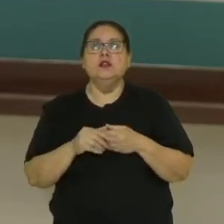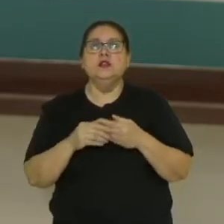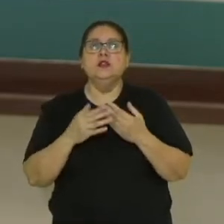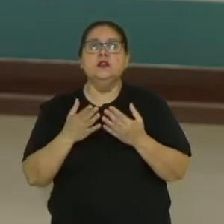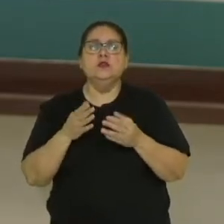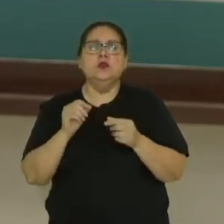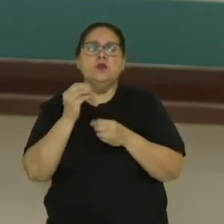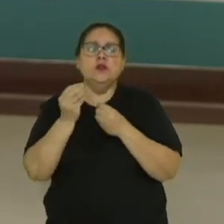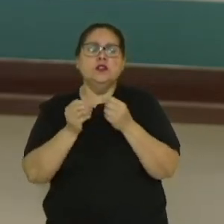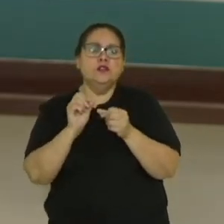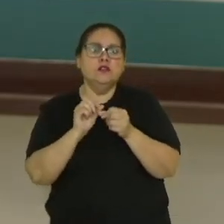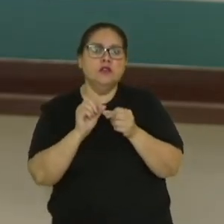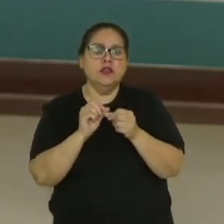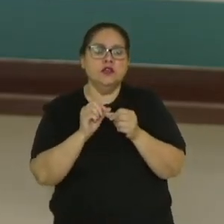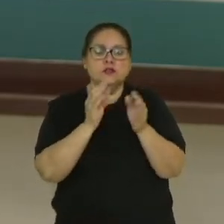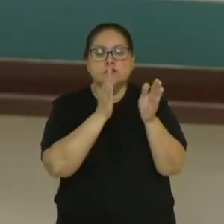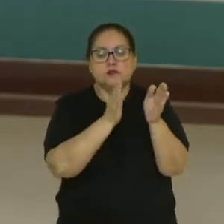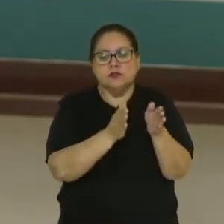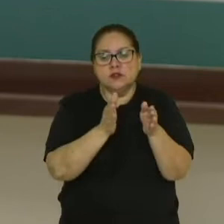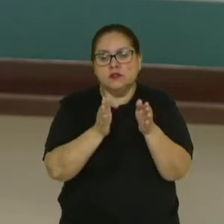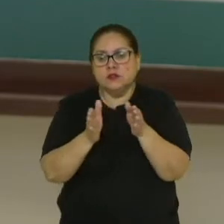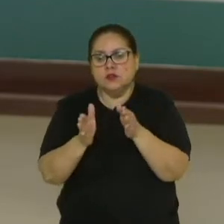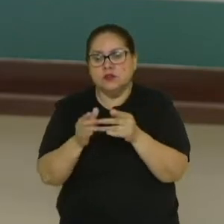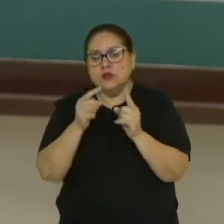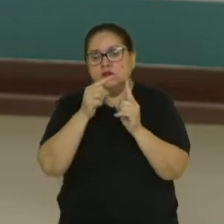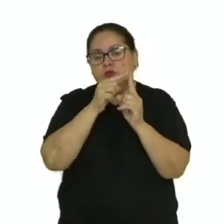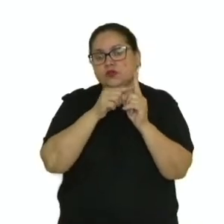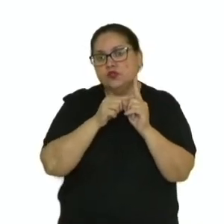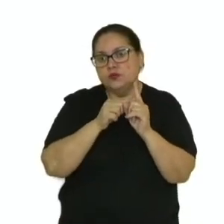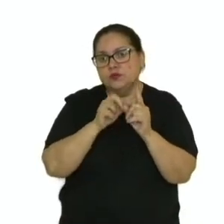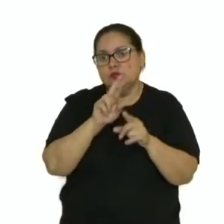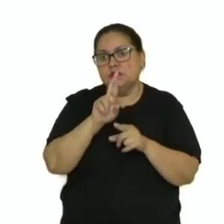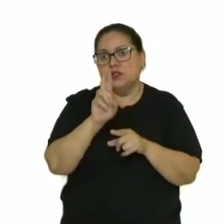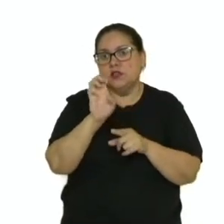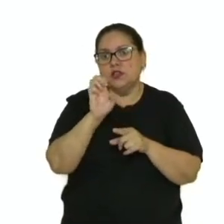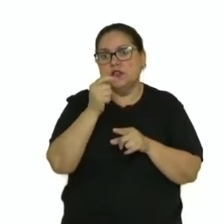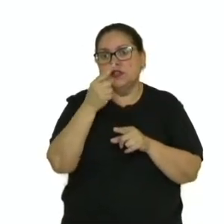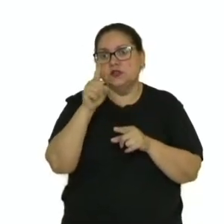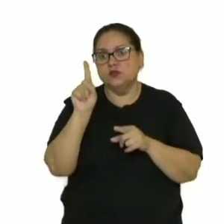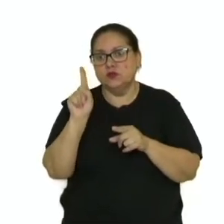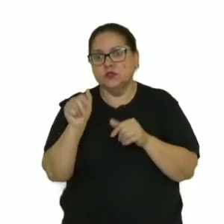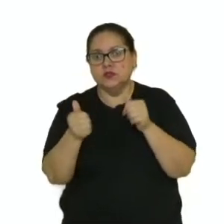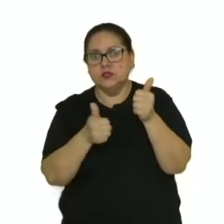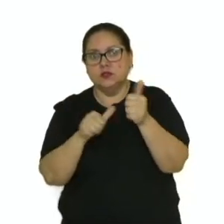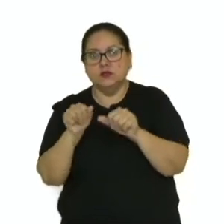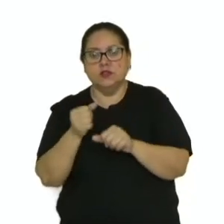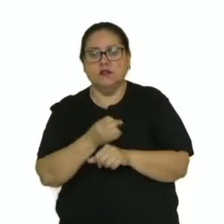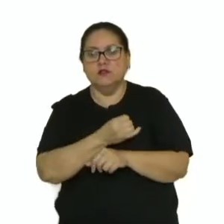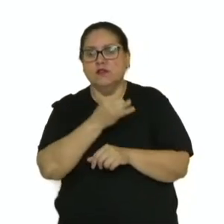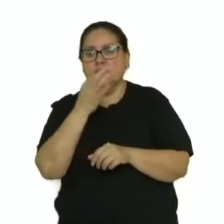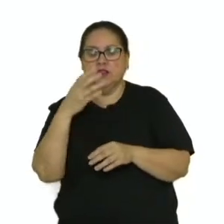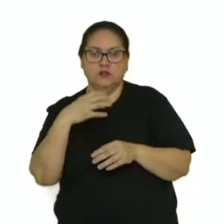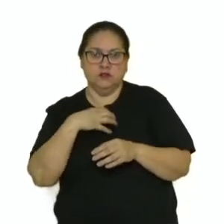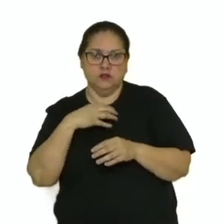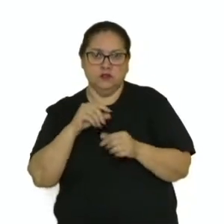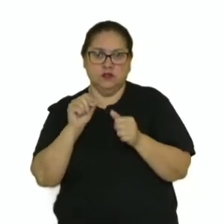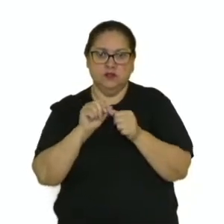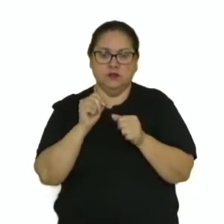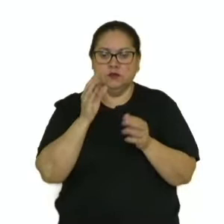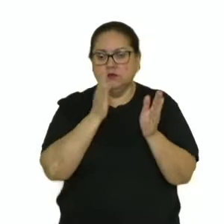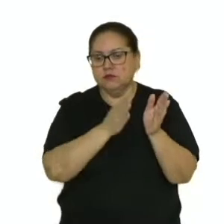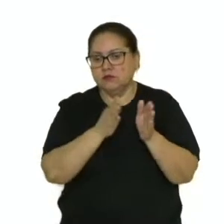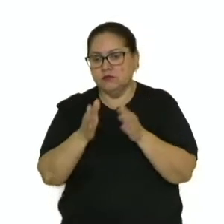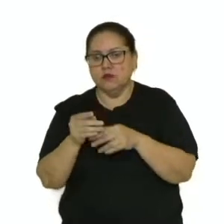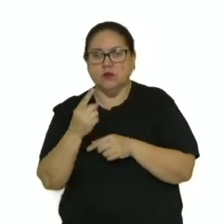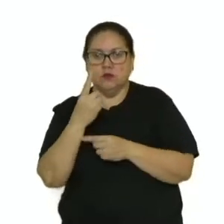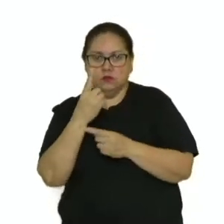E aí, como que a gente faz a classificação aí dos tipos de reações químicas que nós temos? Então, há várias maneiras de classificar as reações. Uma